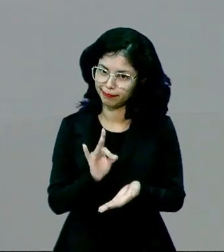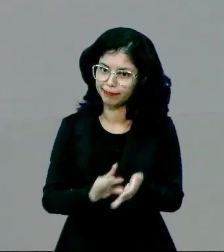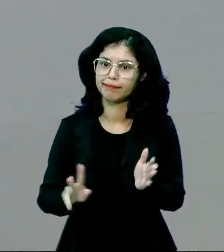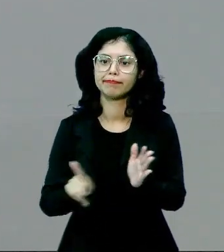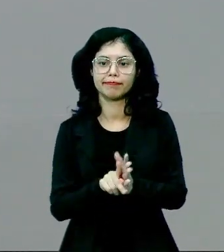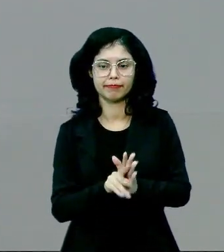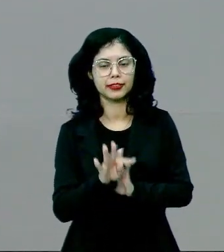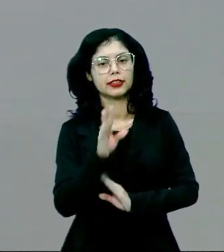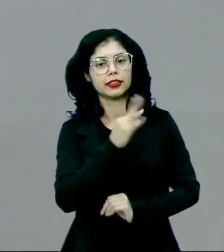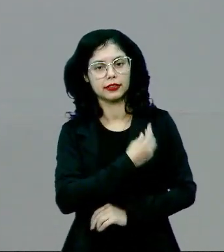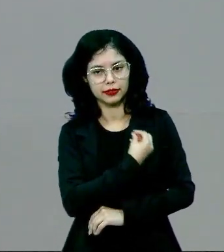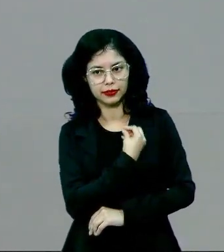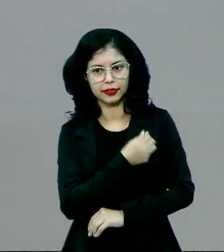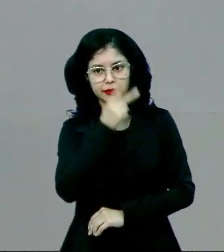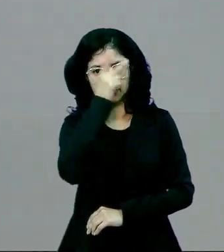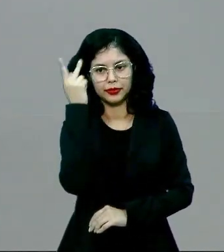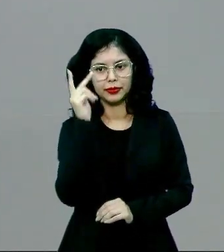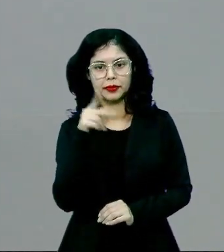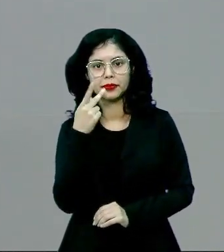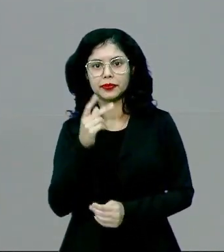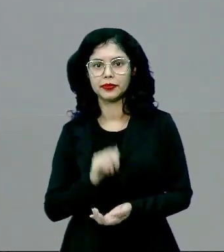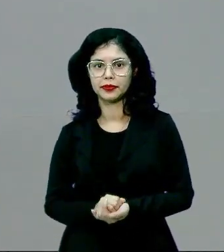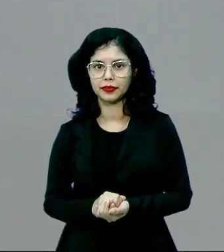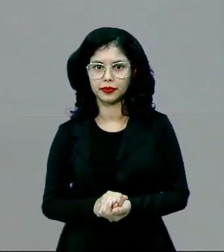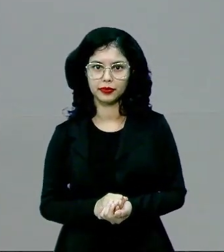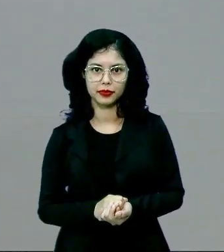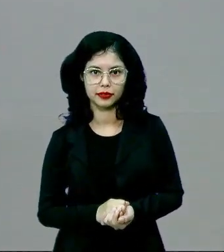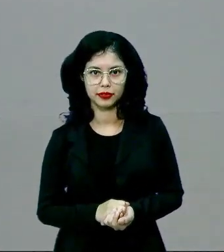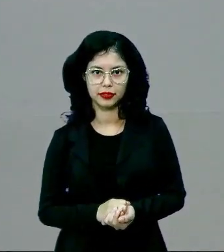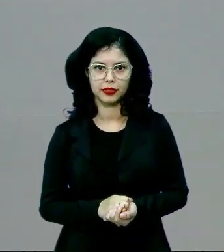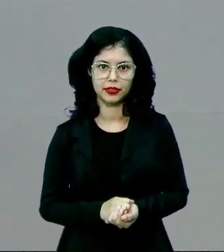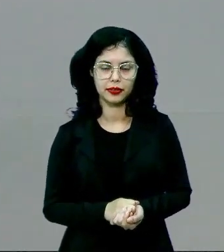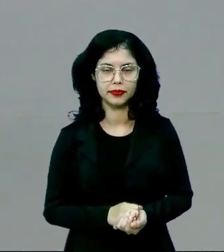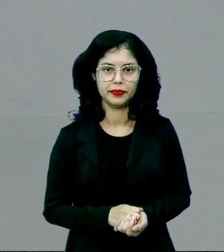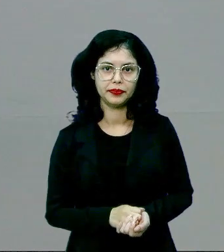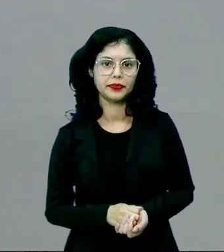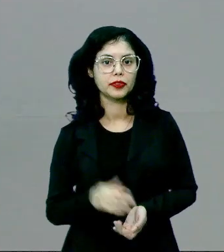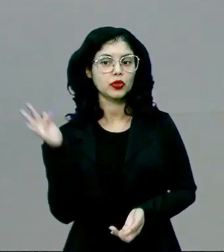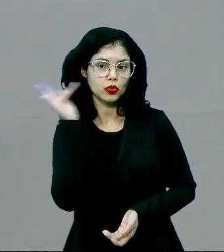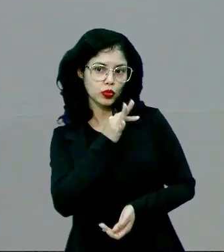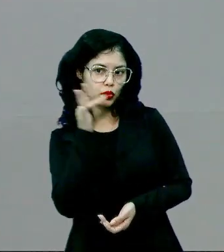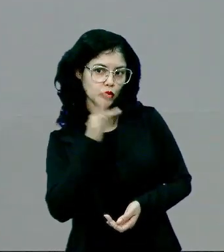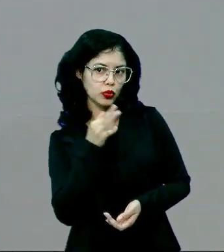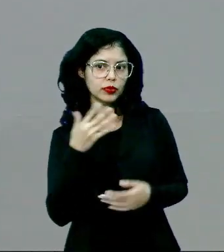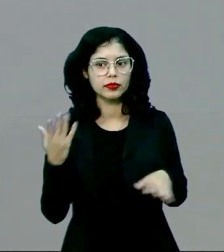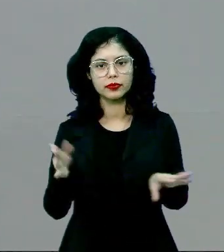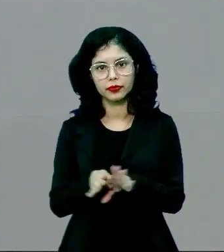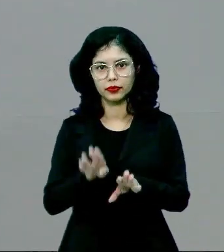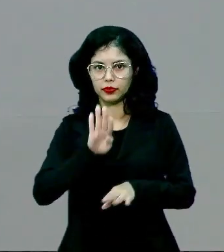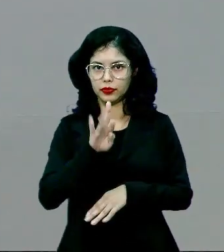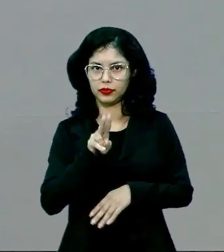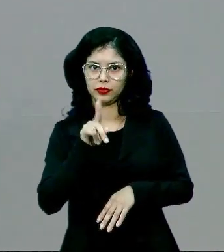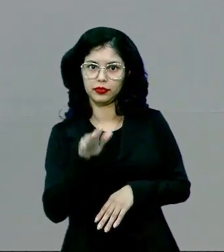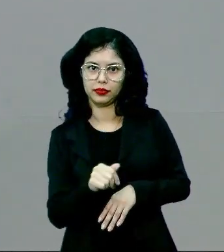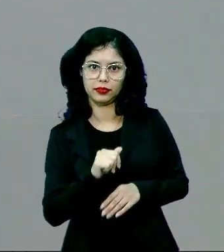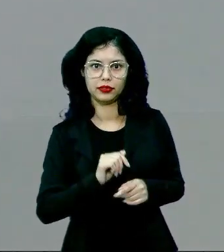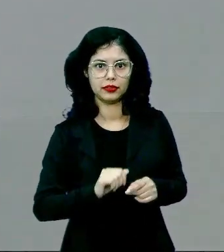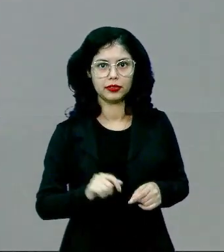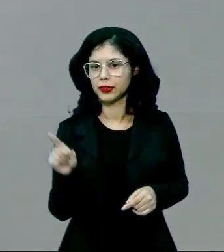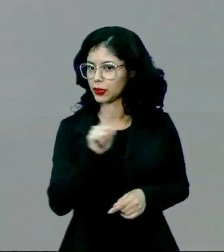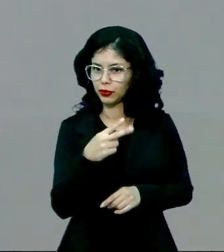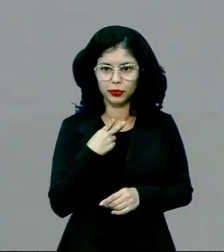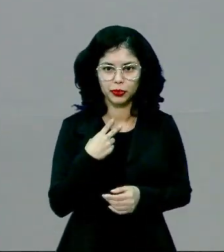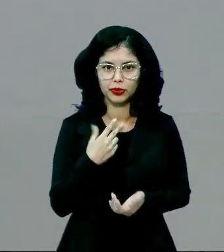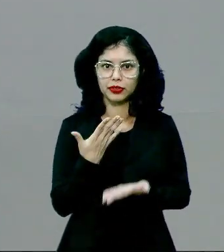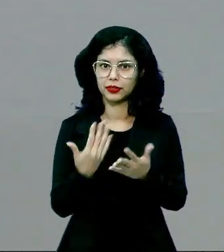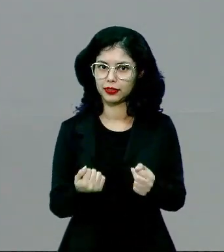da vida da pessoa né então por isso essa tirei então a fofoca não deixa de ser uma biografia só que não